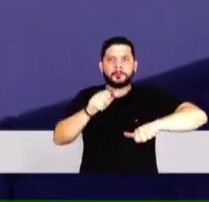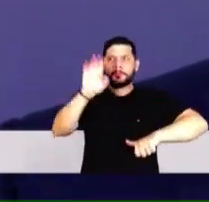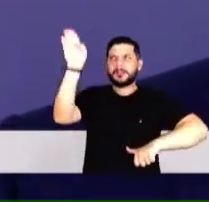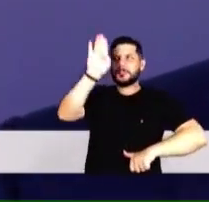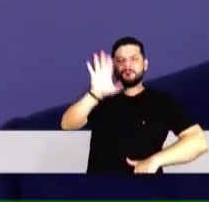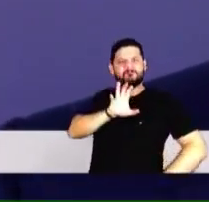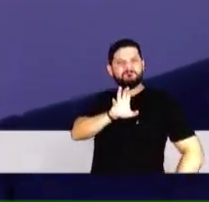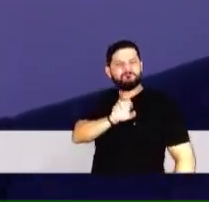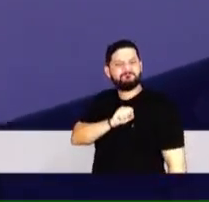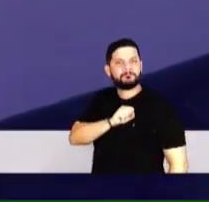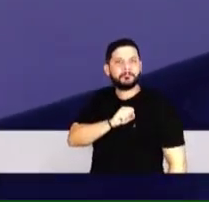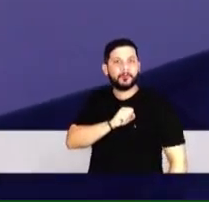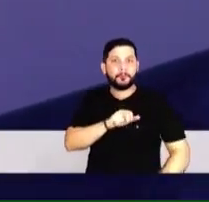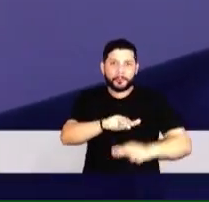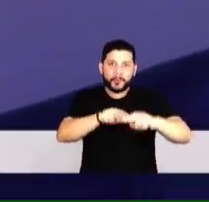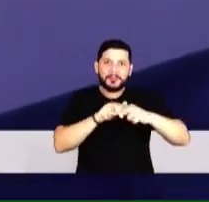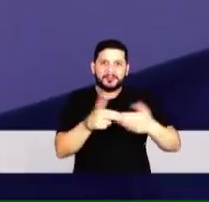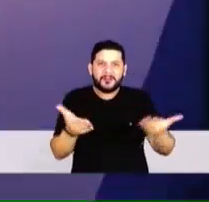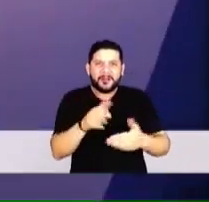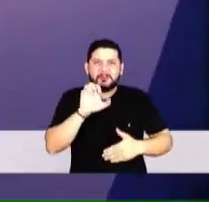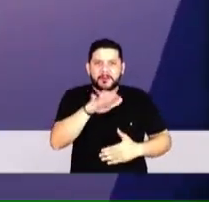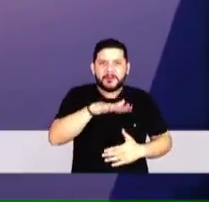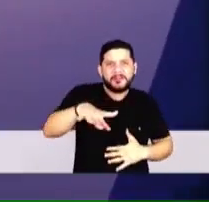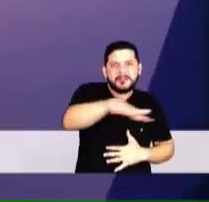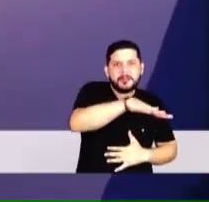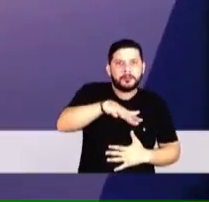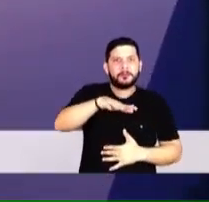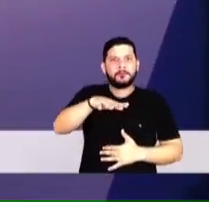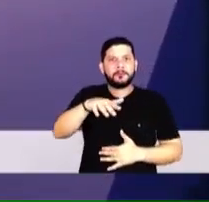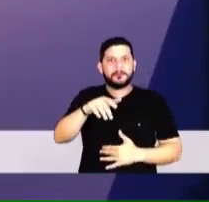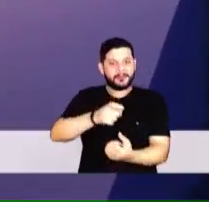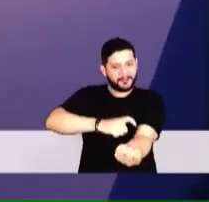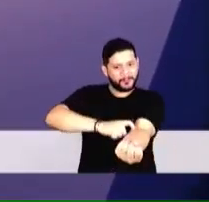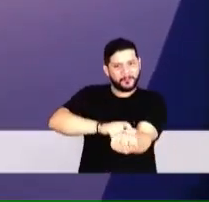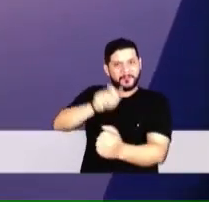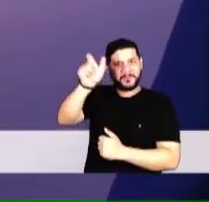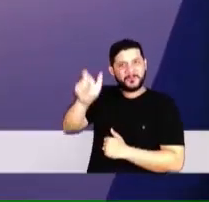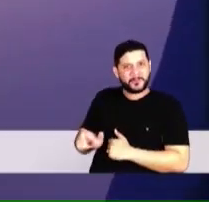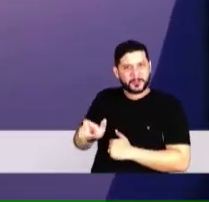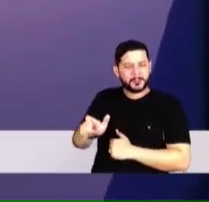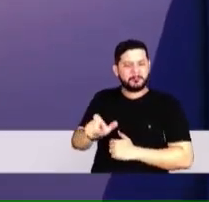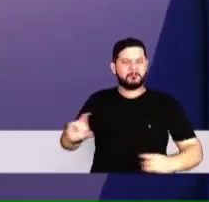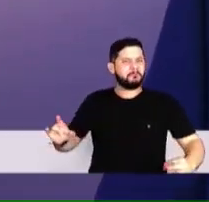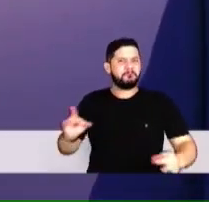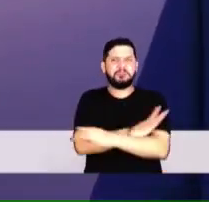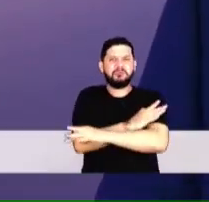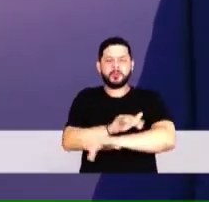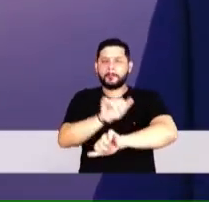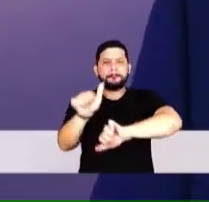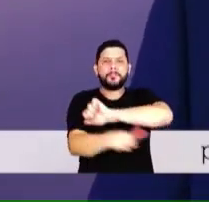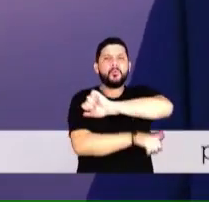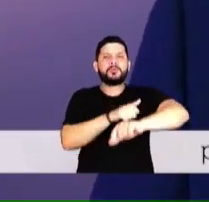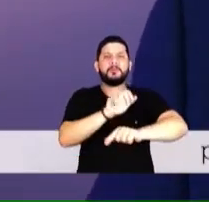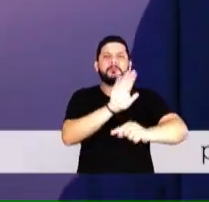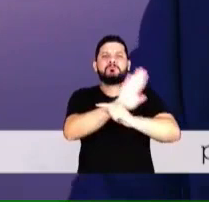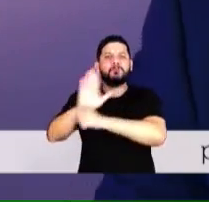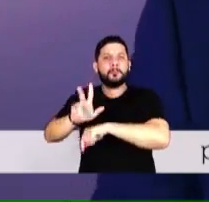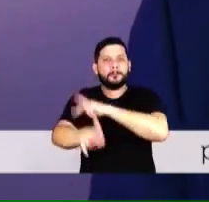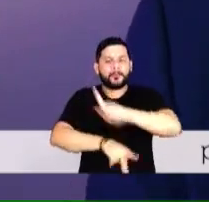sim reconstruir juntos o nosso querido Brasil. Por isso, em Caucaia, Eumano de Freitas